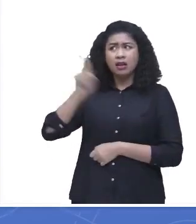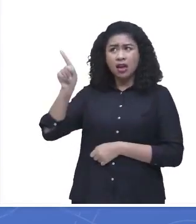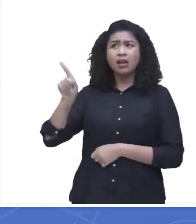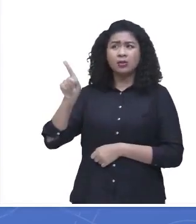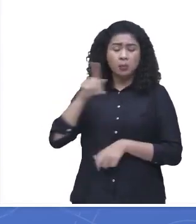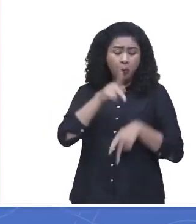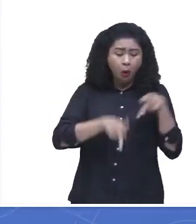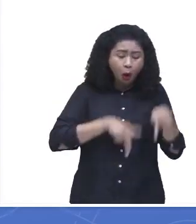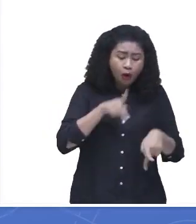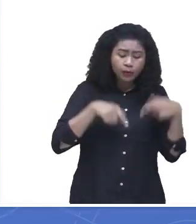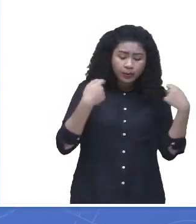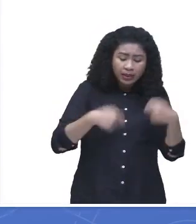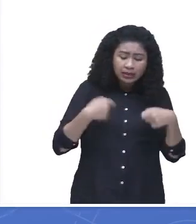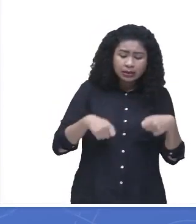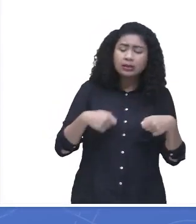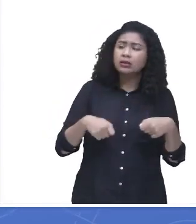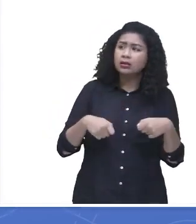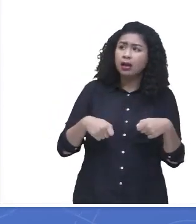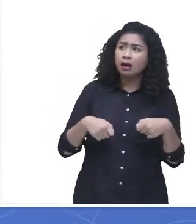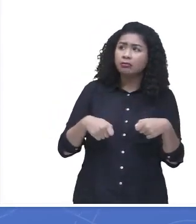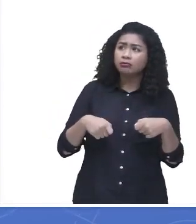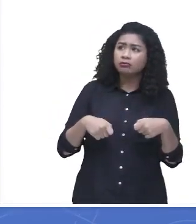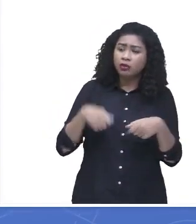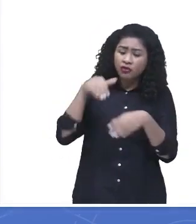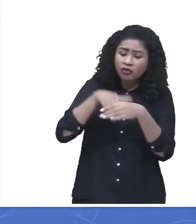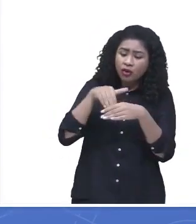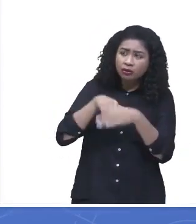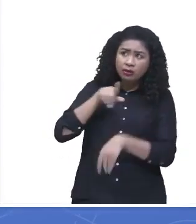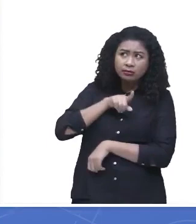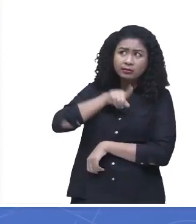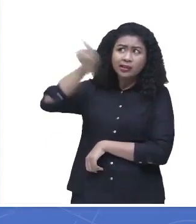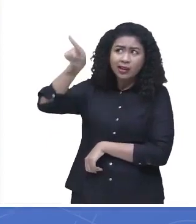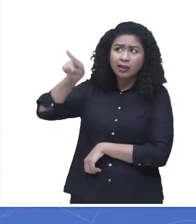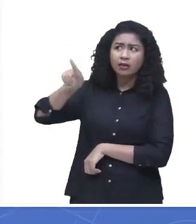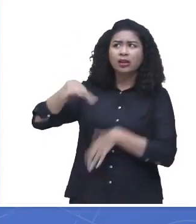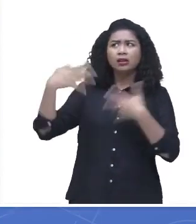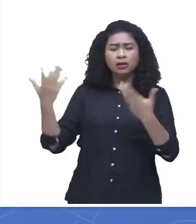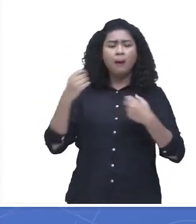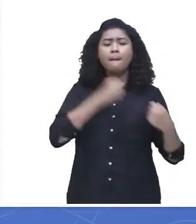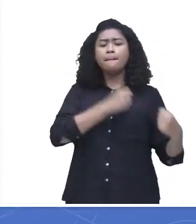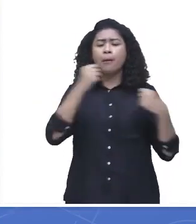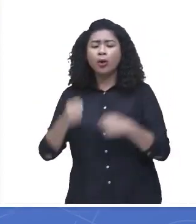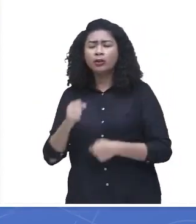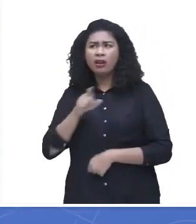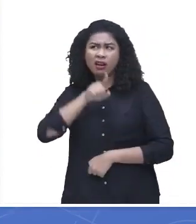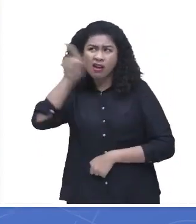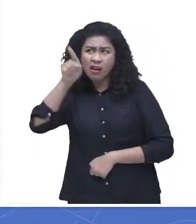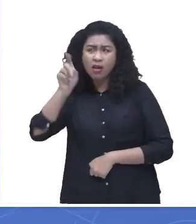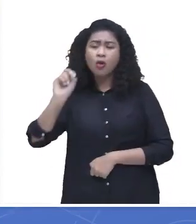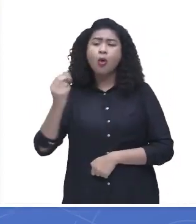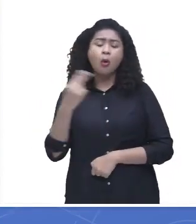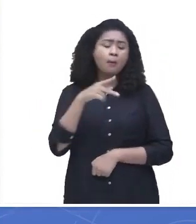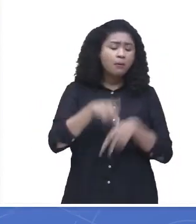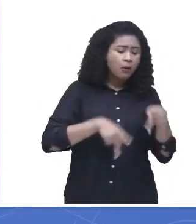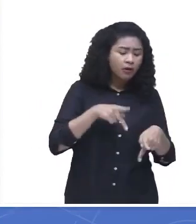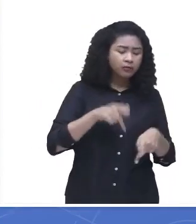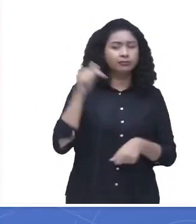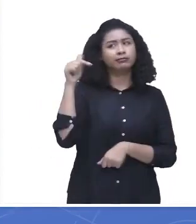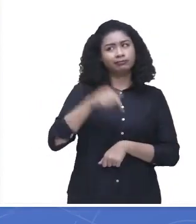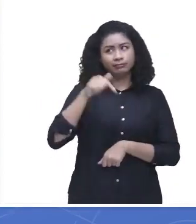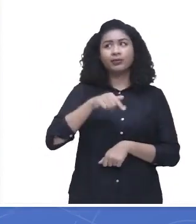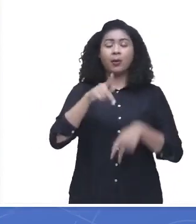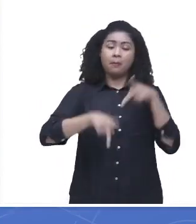povo. Então o poder vai emanar de quem? Do povo, porque ele deveria ser um representante dos interesses do povo. E é isso que